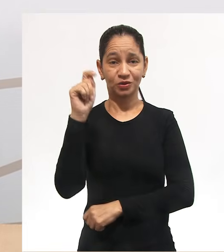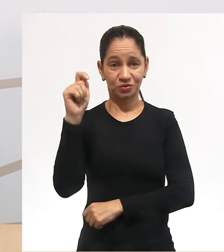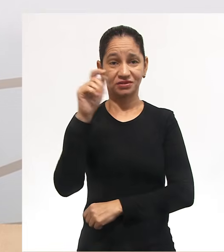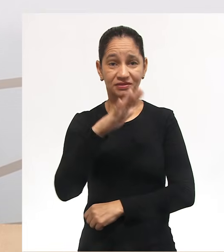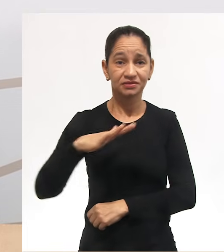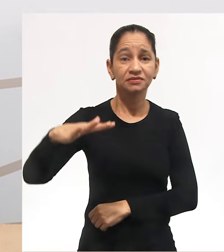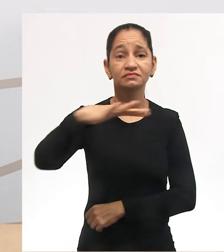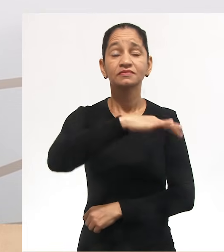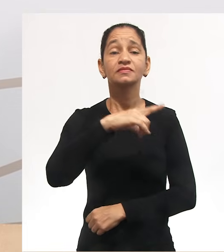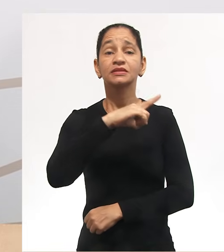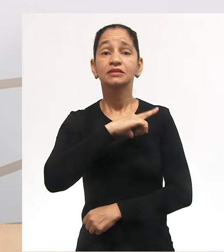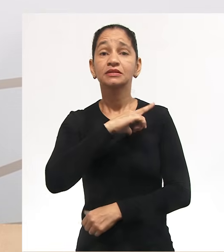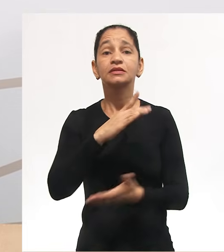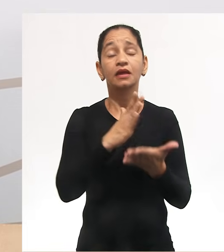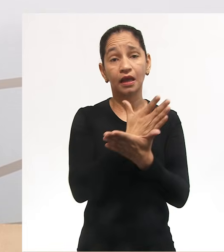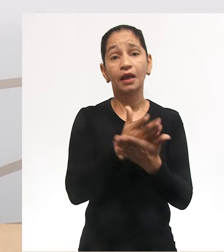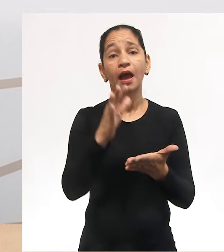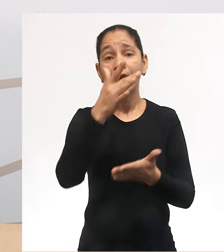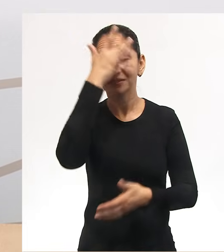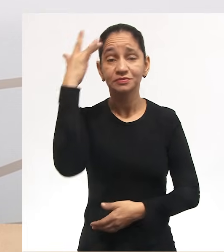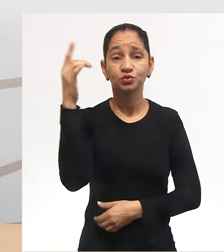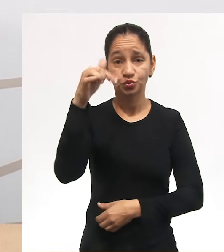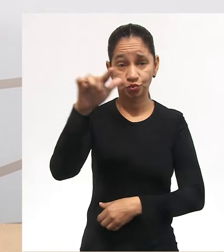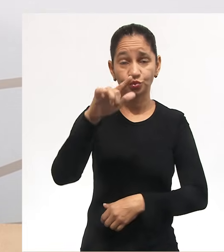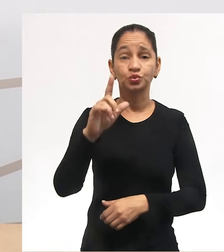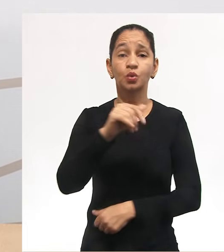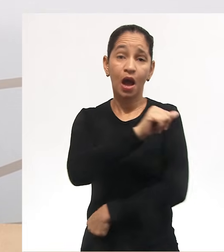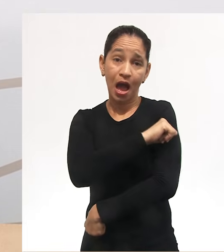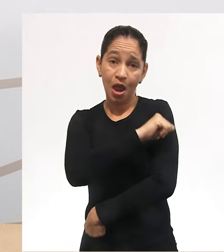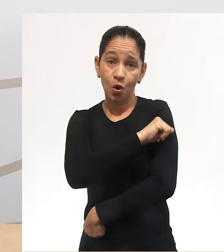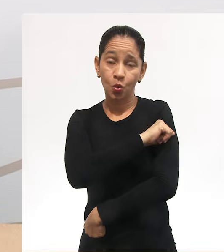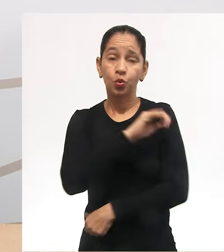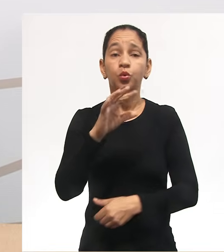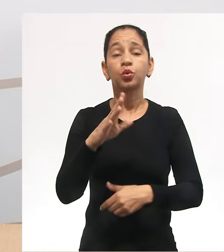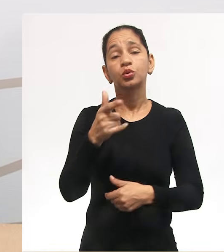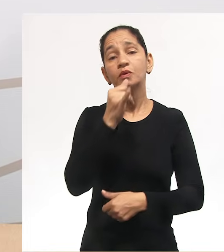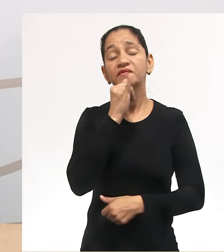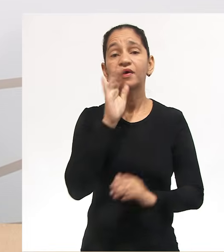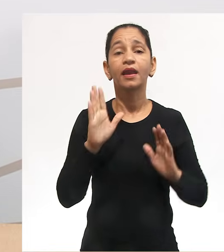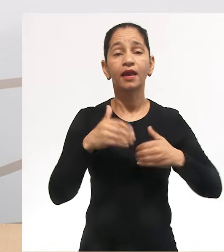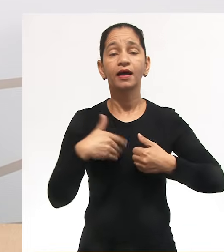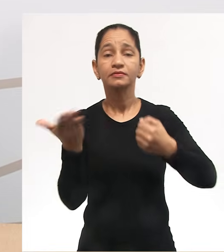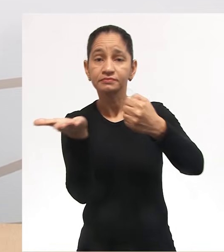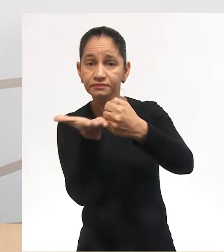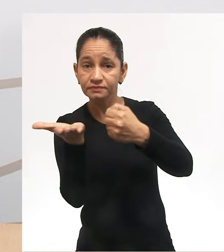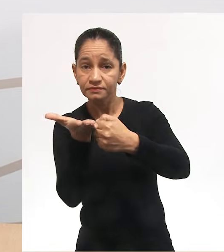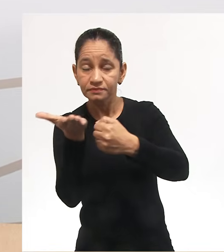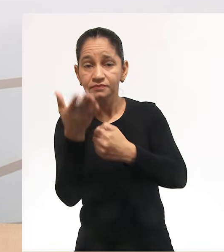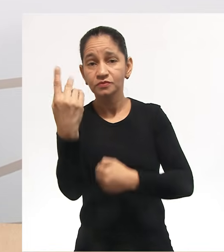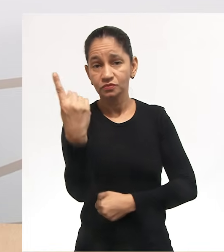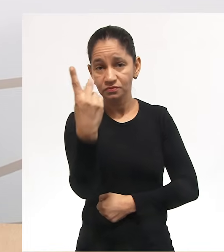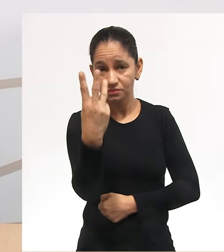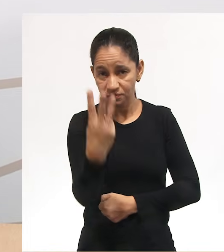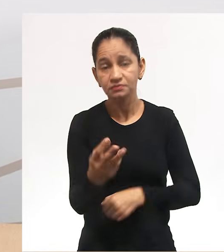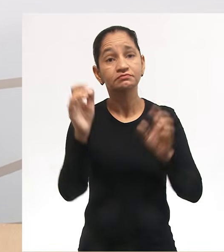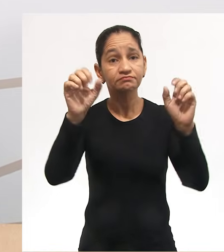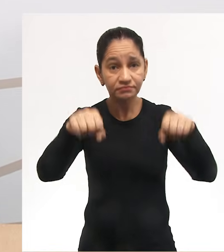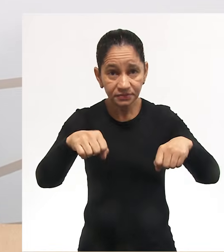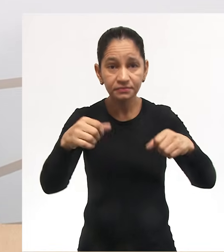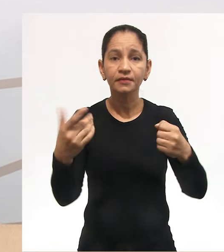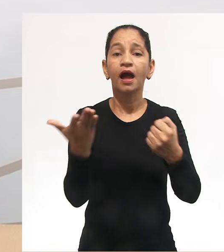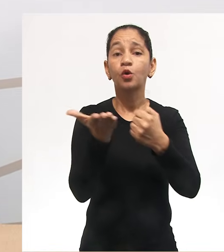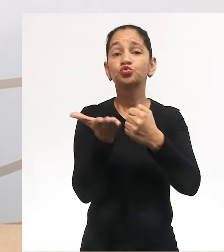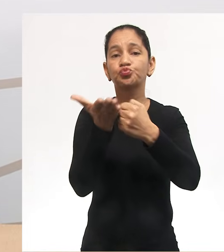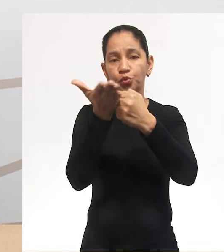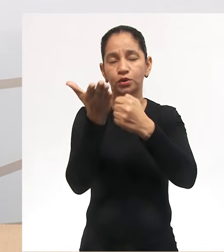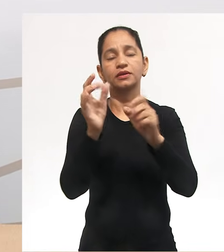da AMA, existe há os alunos matriculados desde a gente falava antes, suporte 1, suporte 2, suporte 3,